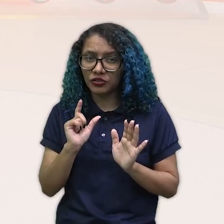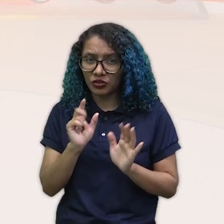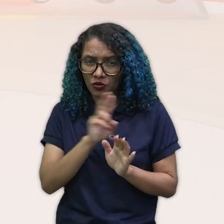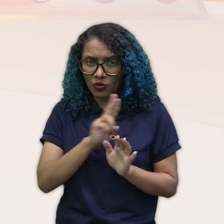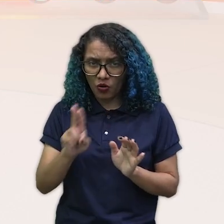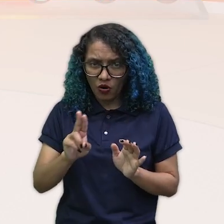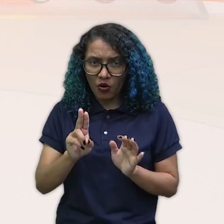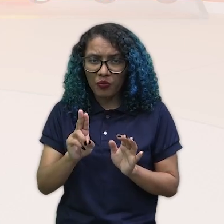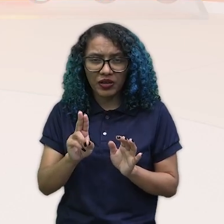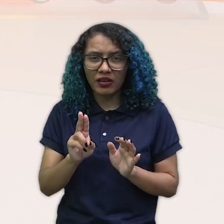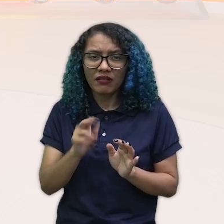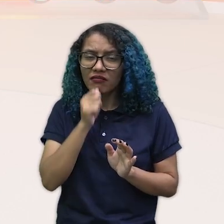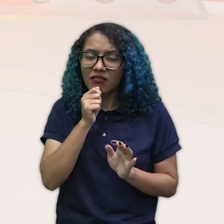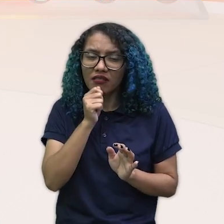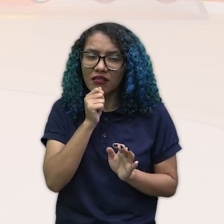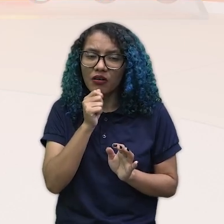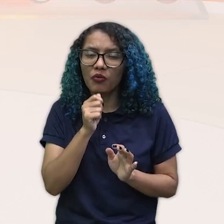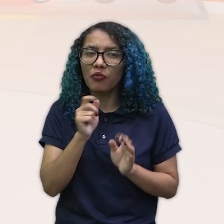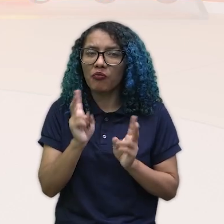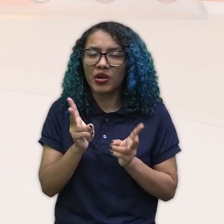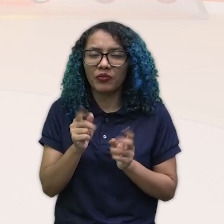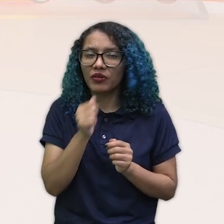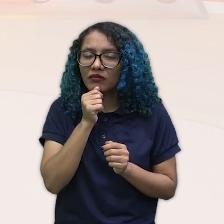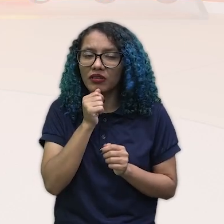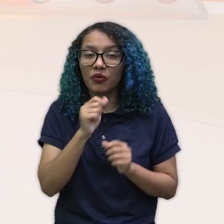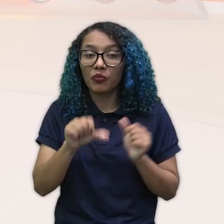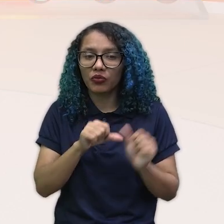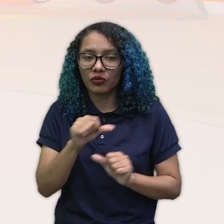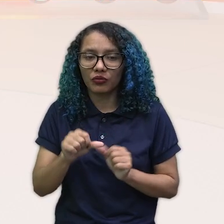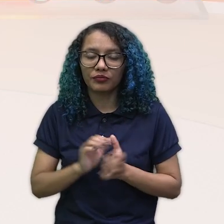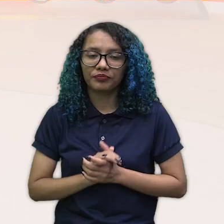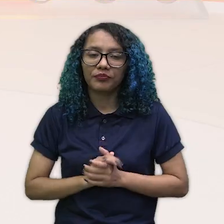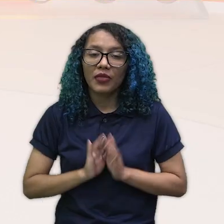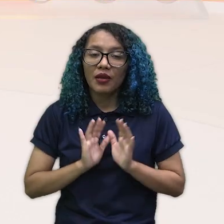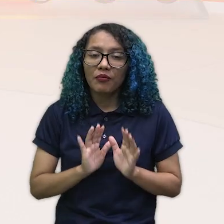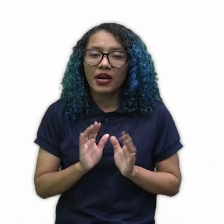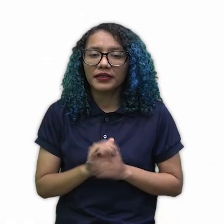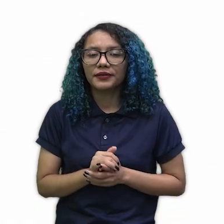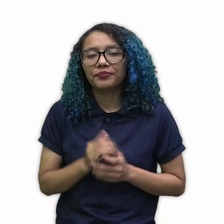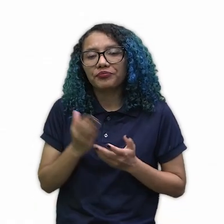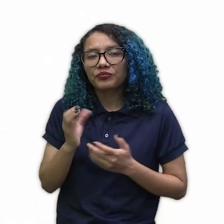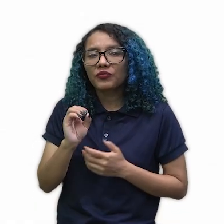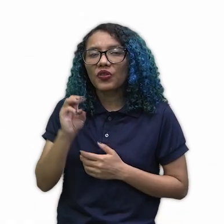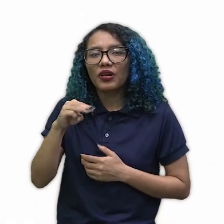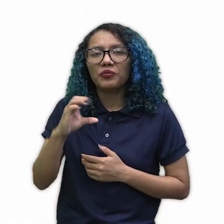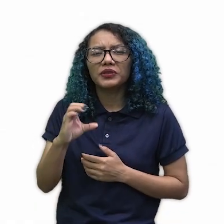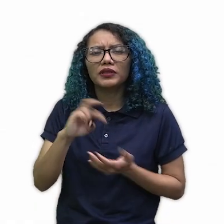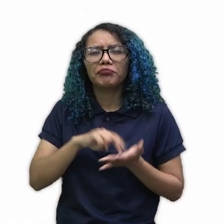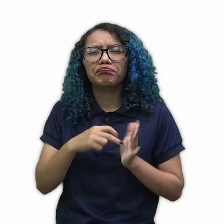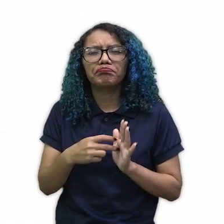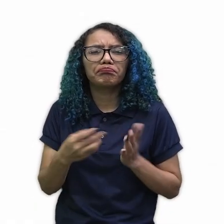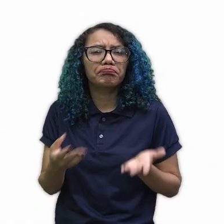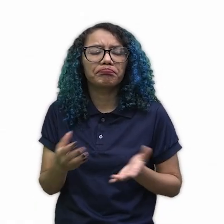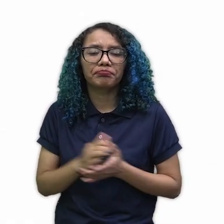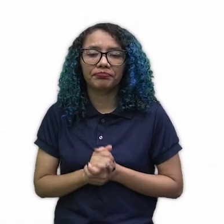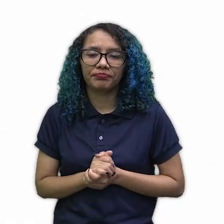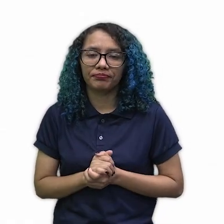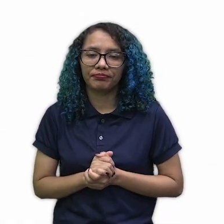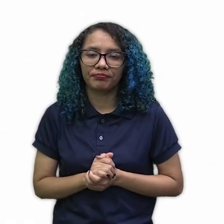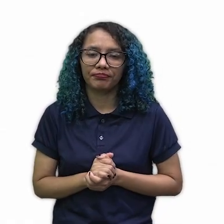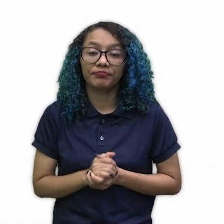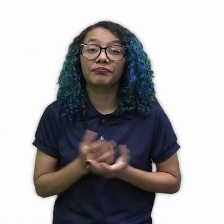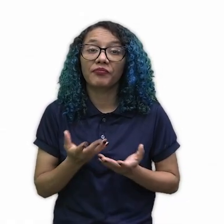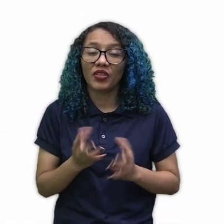era esse nome, que é o que nós iremos estudar agora, tá bom, gente? Então, o que é a OMC?